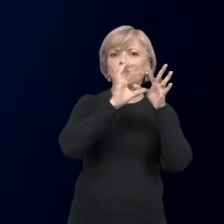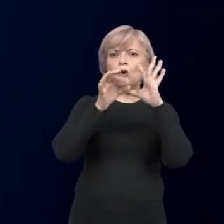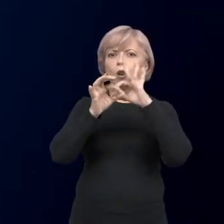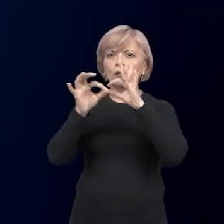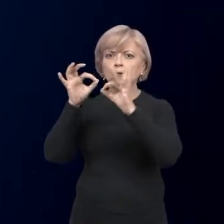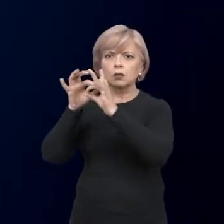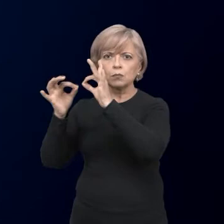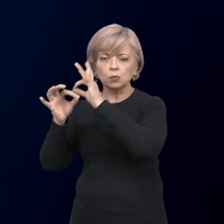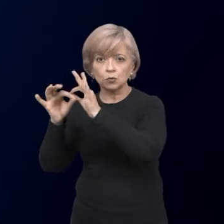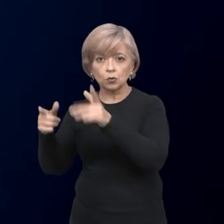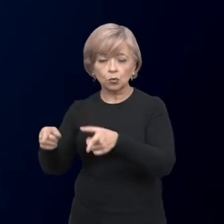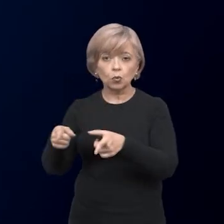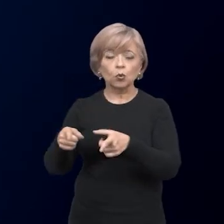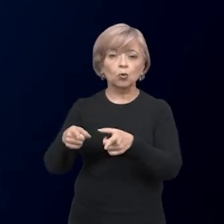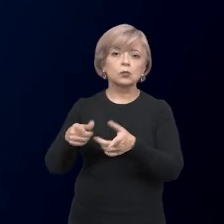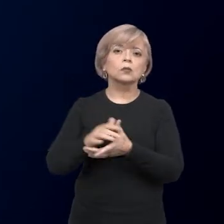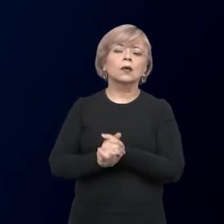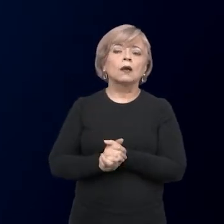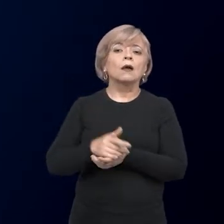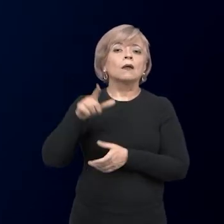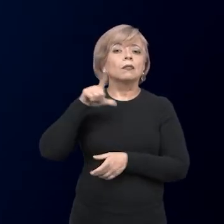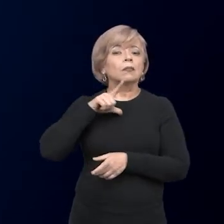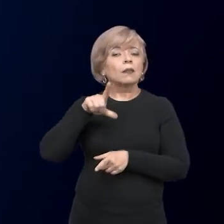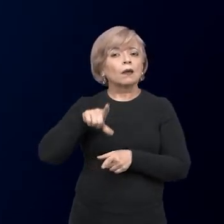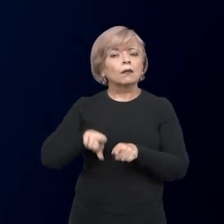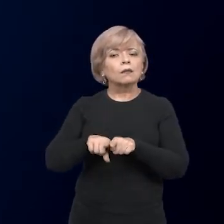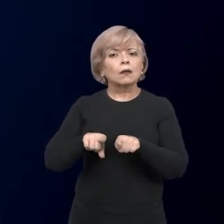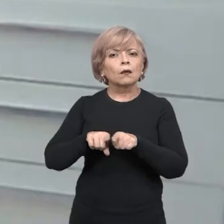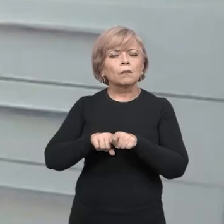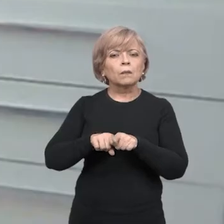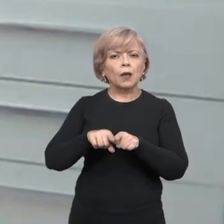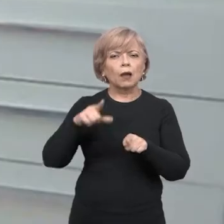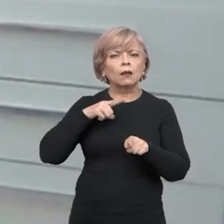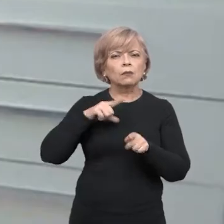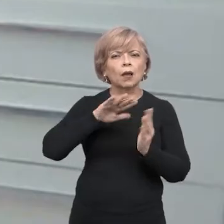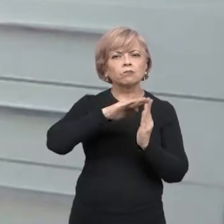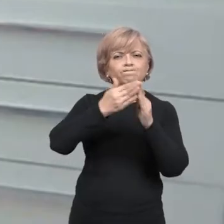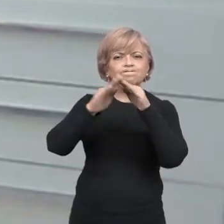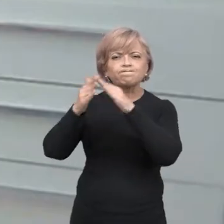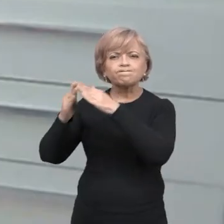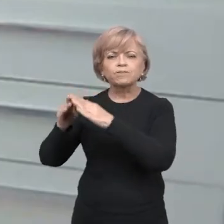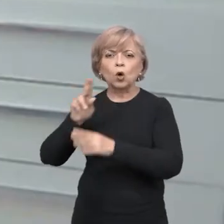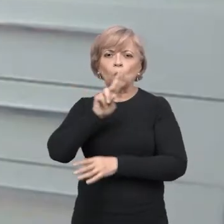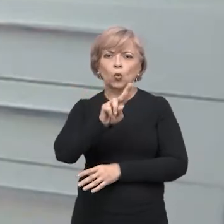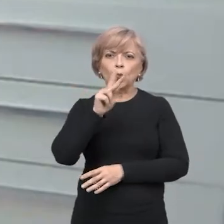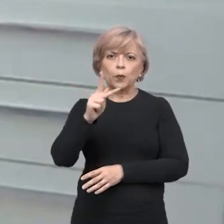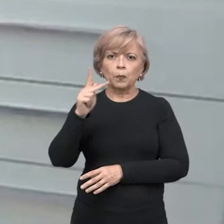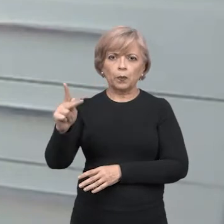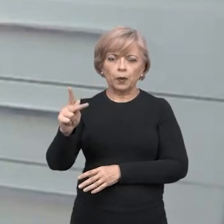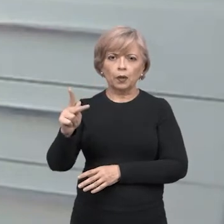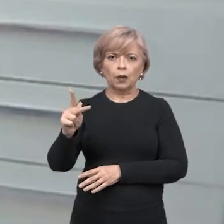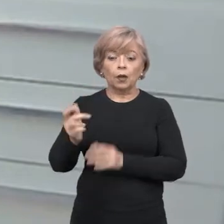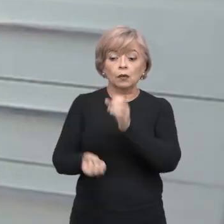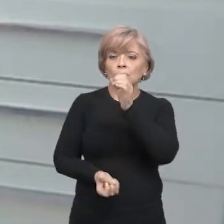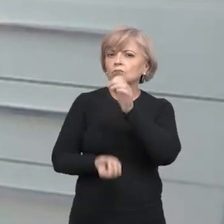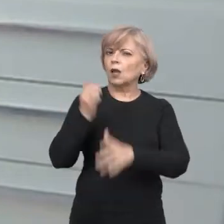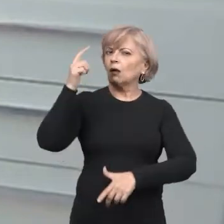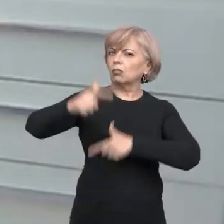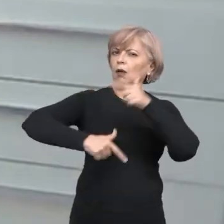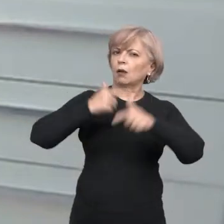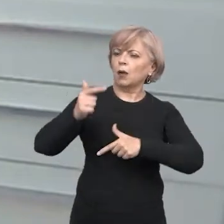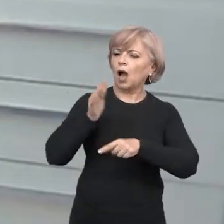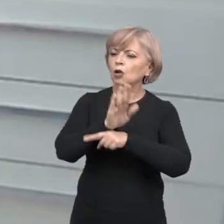tivemos outras atuações nas comunidades de um peixe não tinha uma superfície em pleno funcionamento